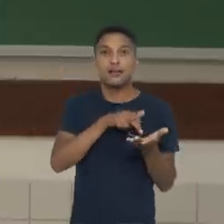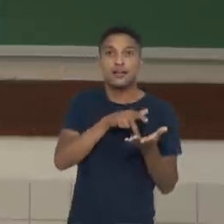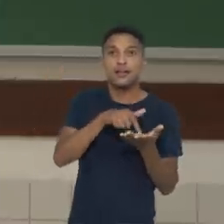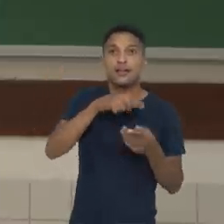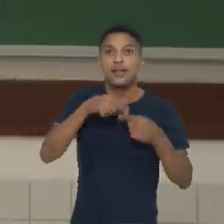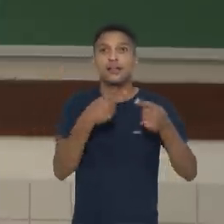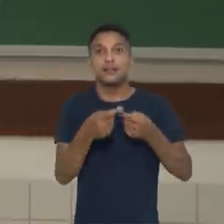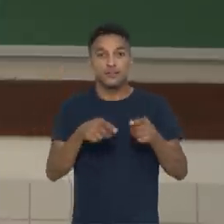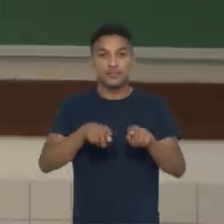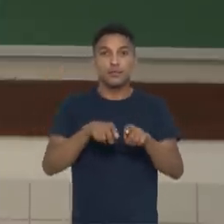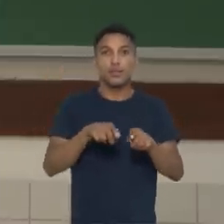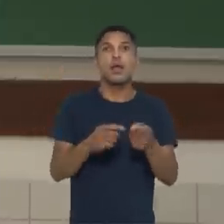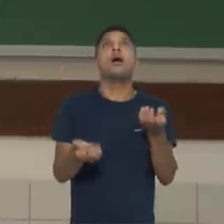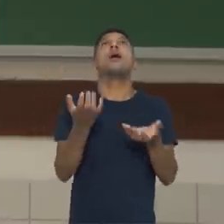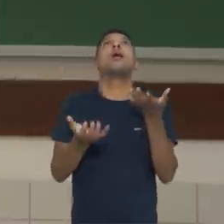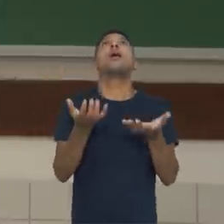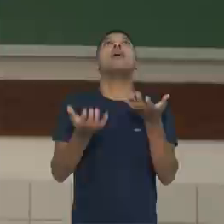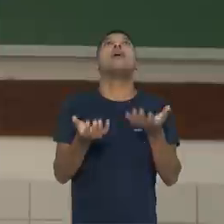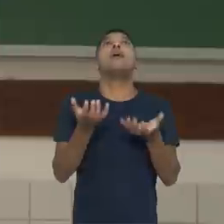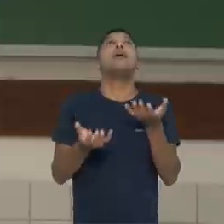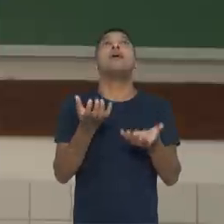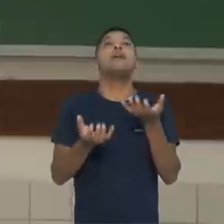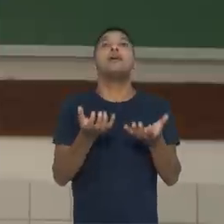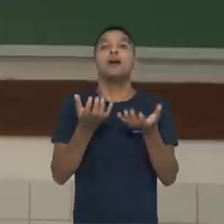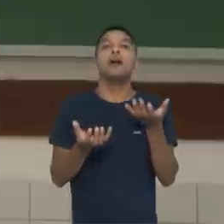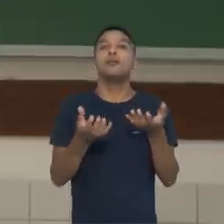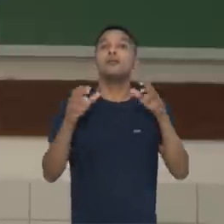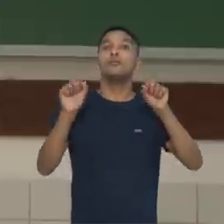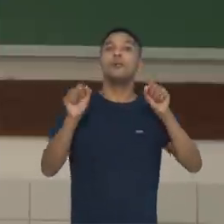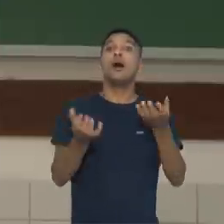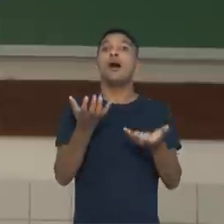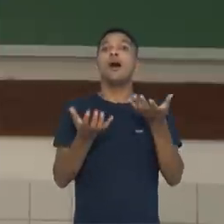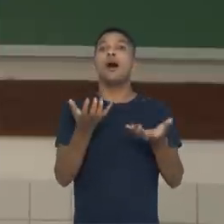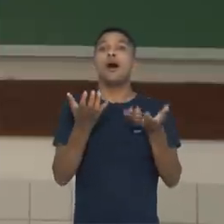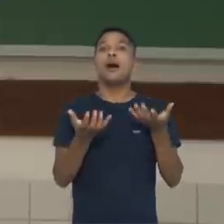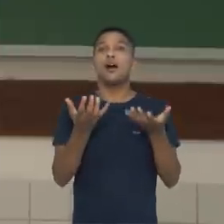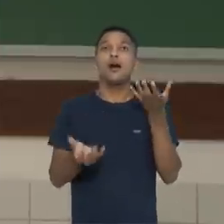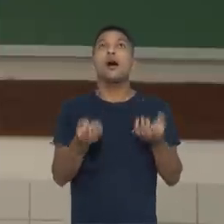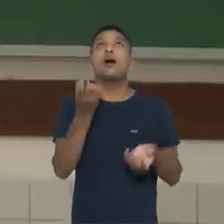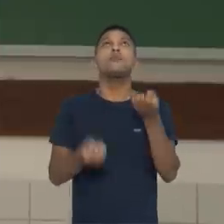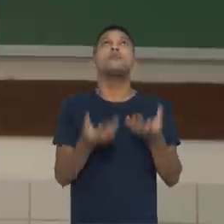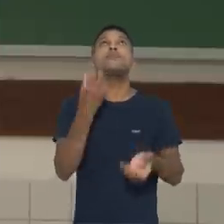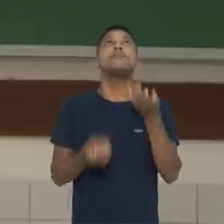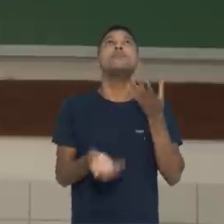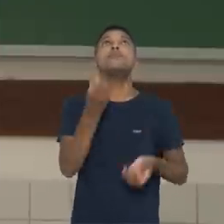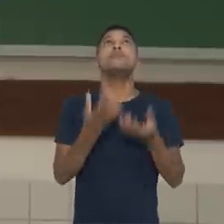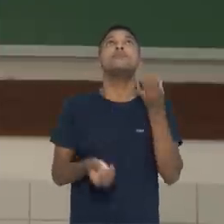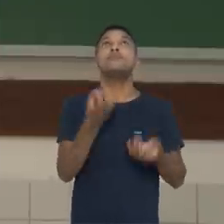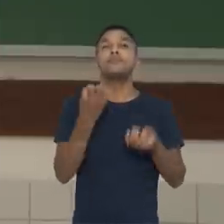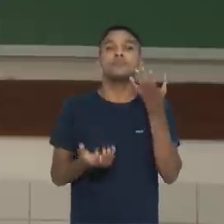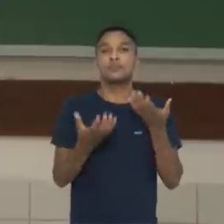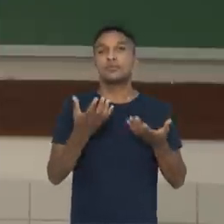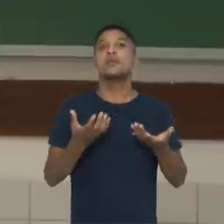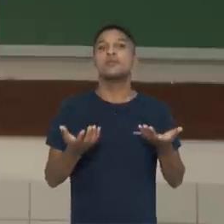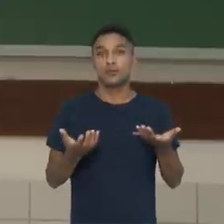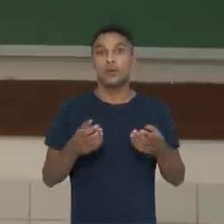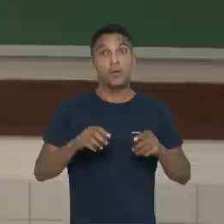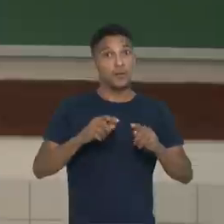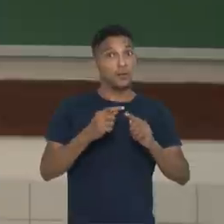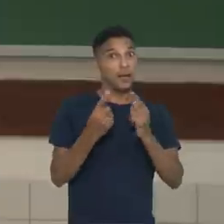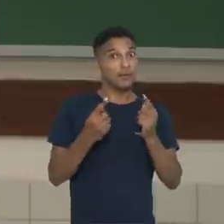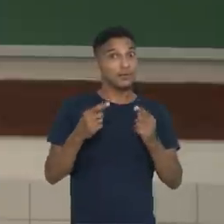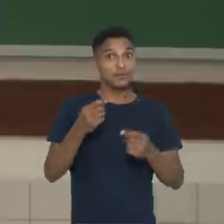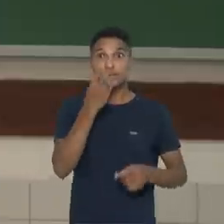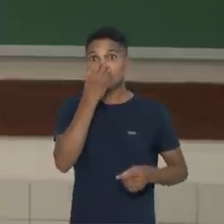Os ilusionistas. Então, vai ter toda a magia do circo, só que viajando de uma cidade para outra,